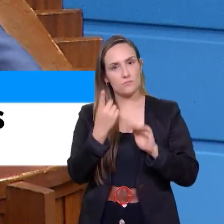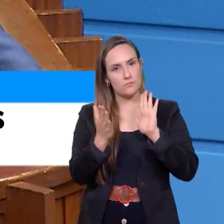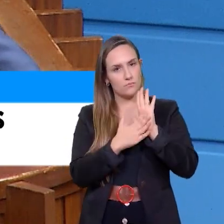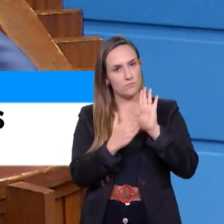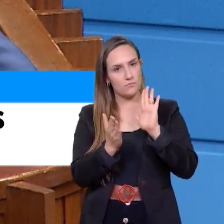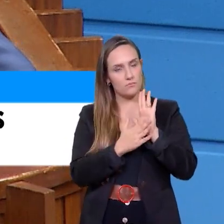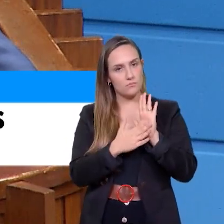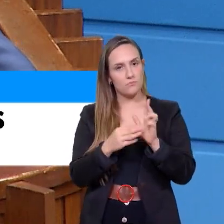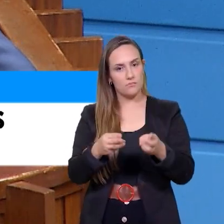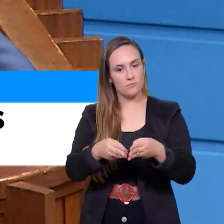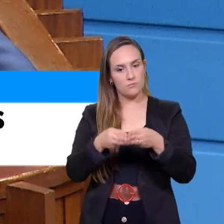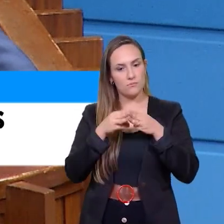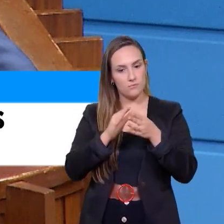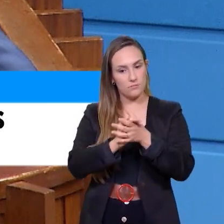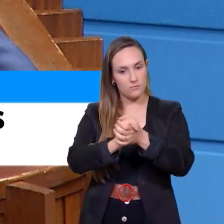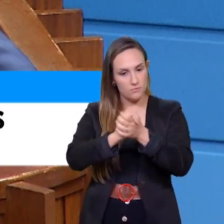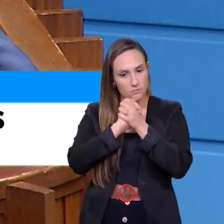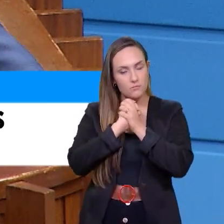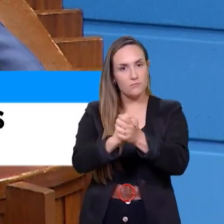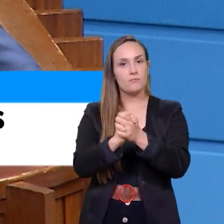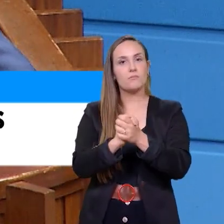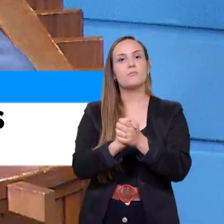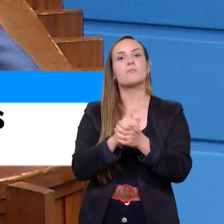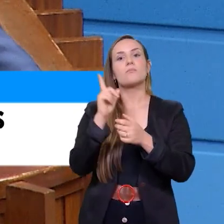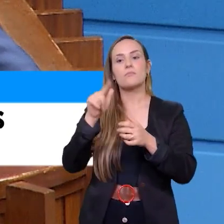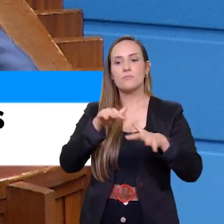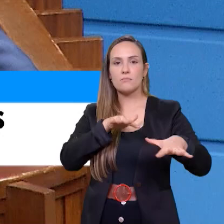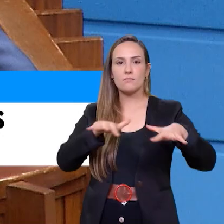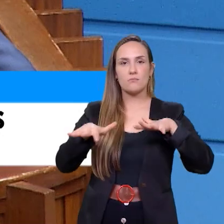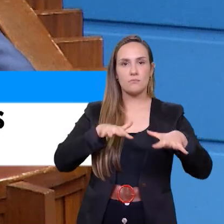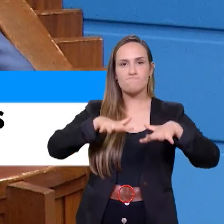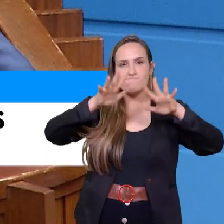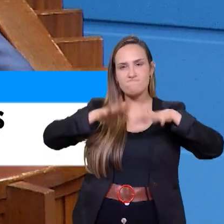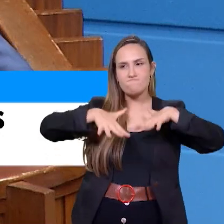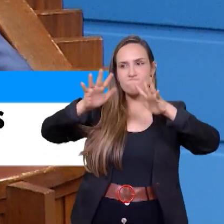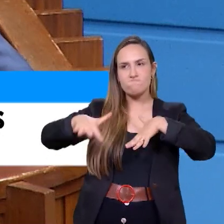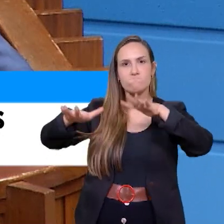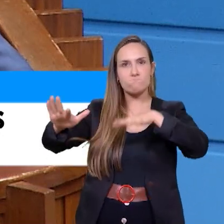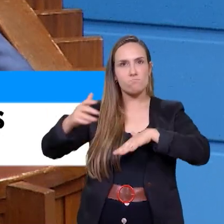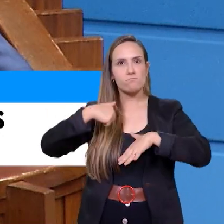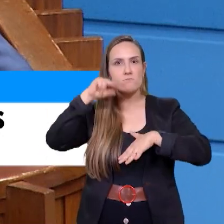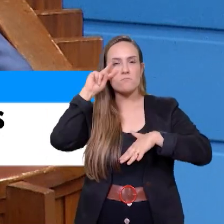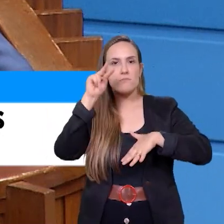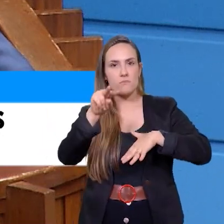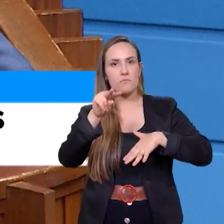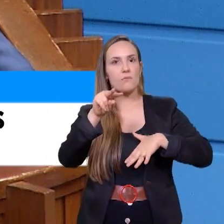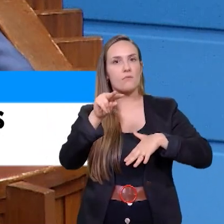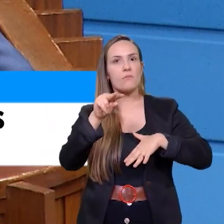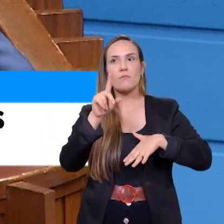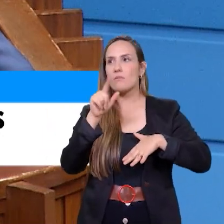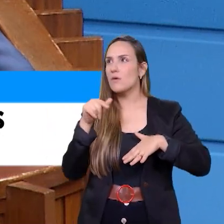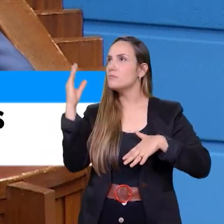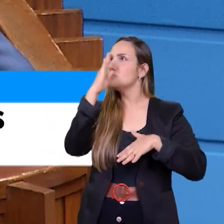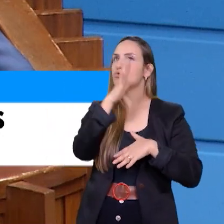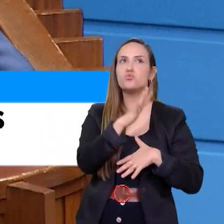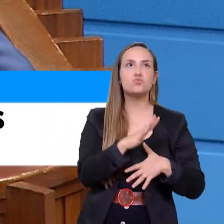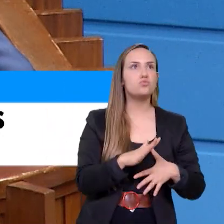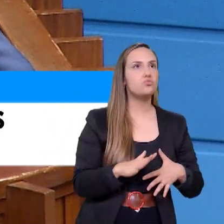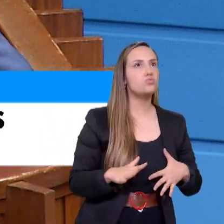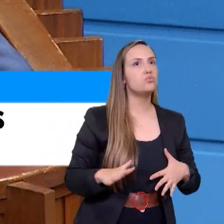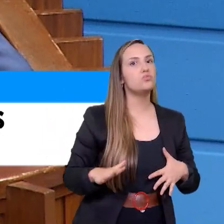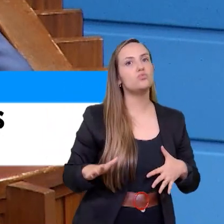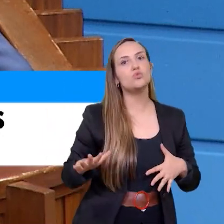propus uma moção hoje de congratulação ao movimento que está sendo feito, que está sendo tomado